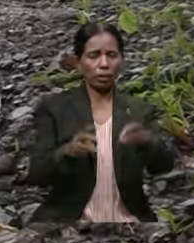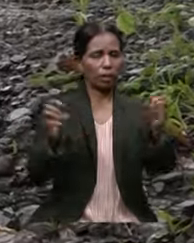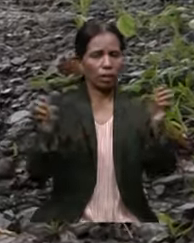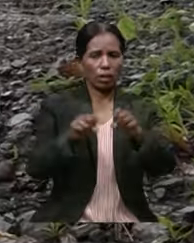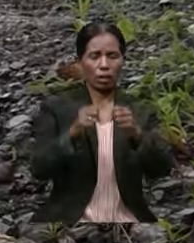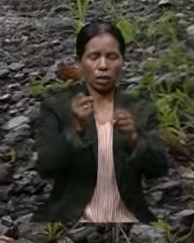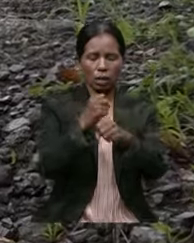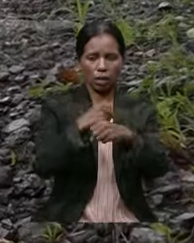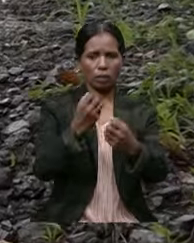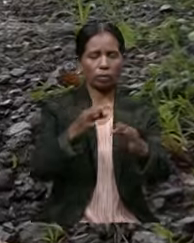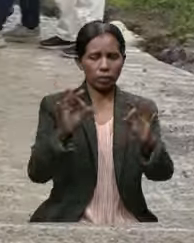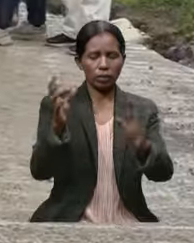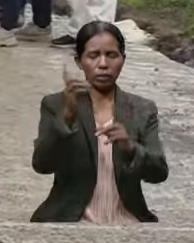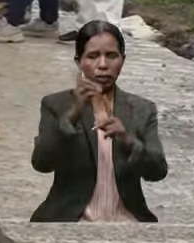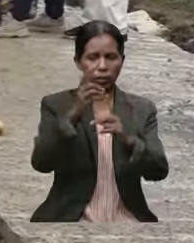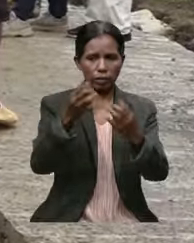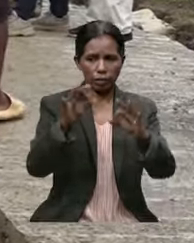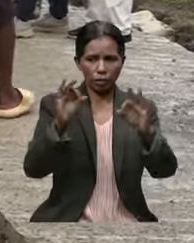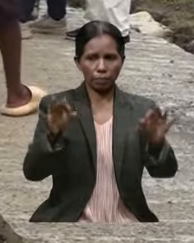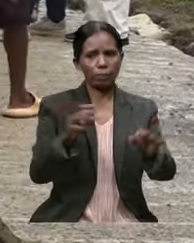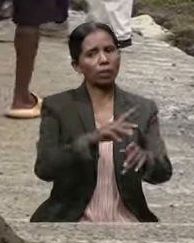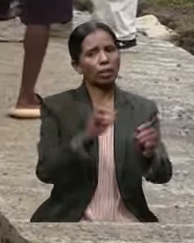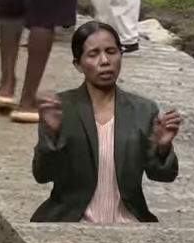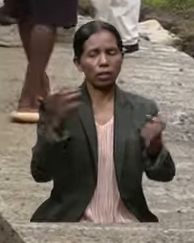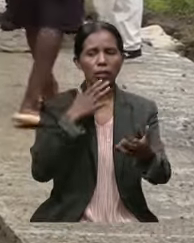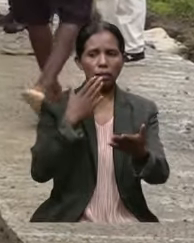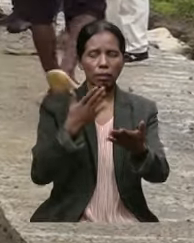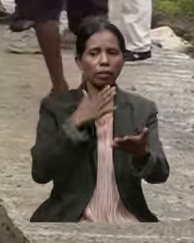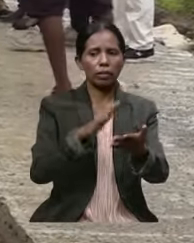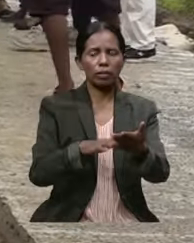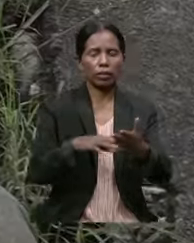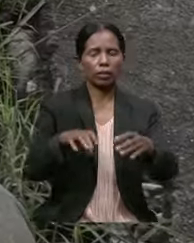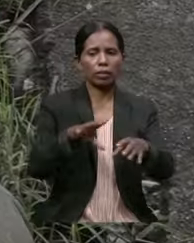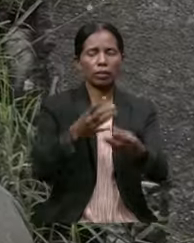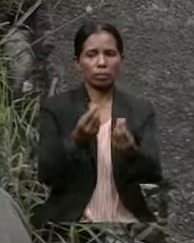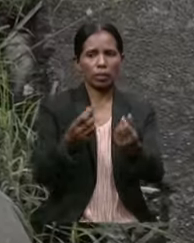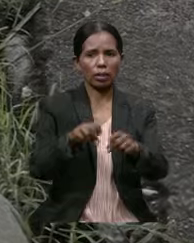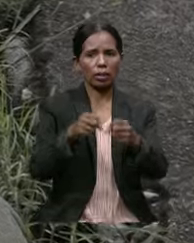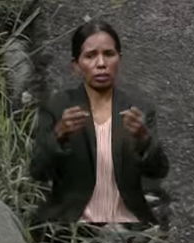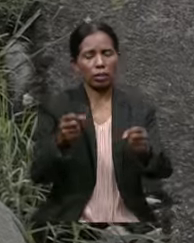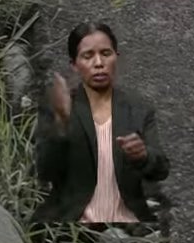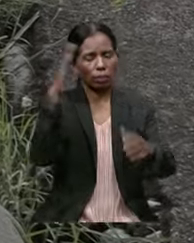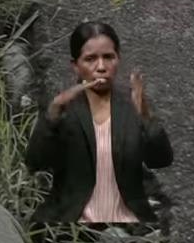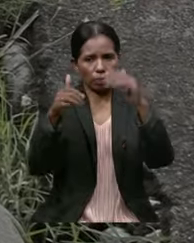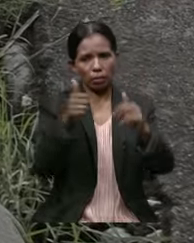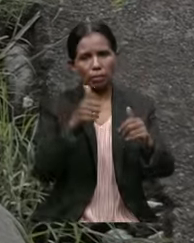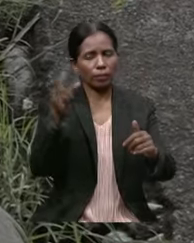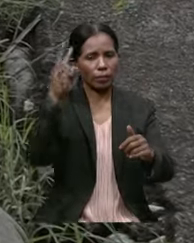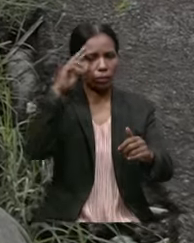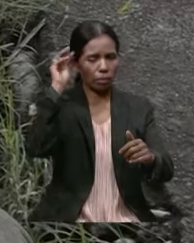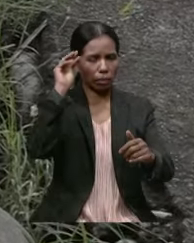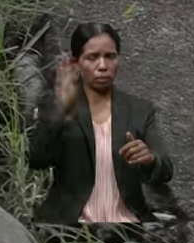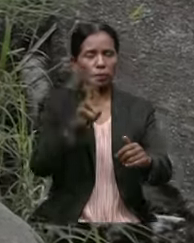consegue finalizar tuir data determinado, construção balung laia qualidade, cemento rajo no problema selutan. Vice-ministro mos